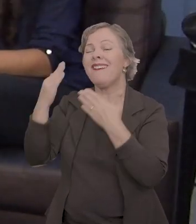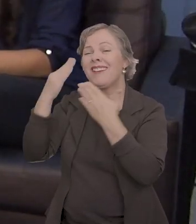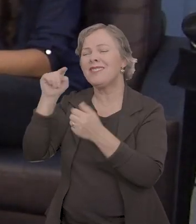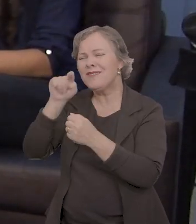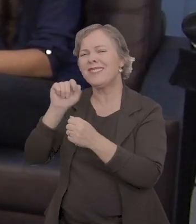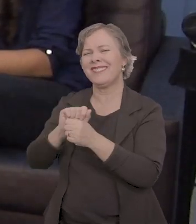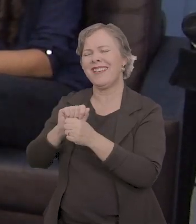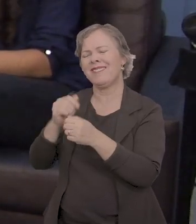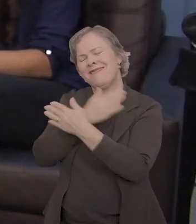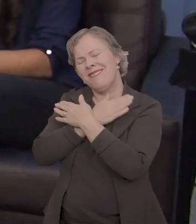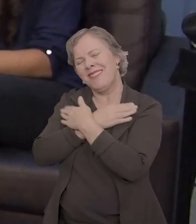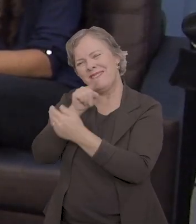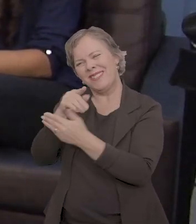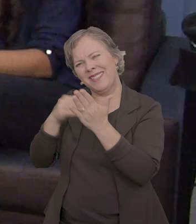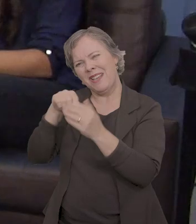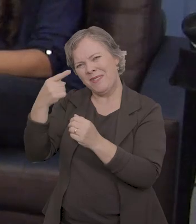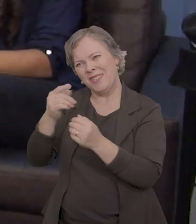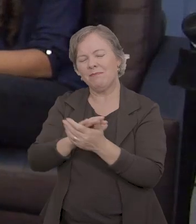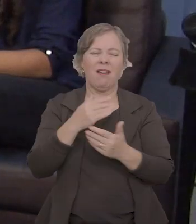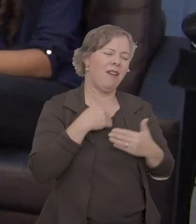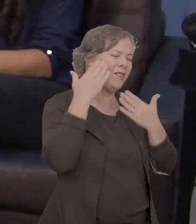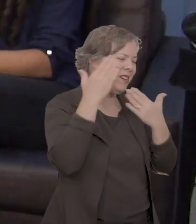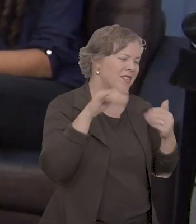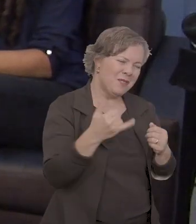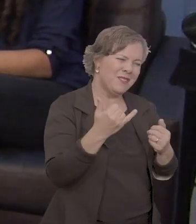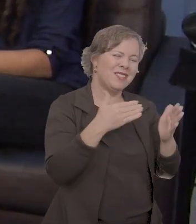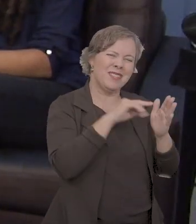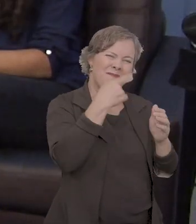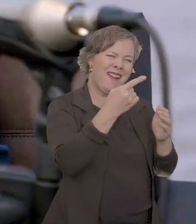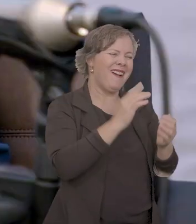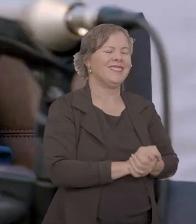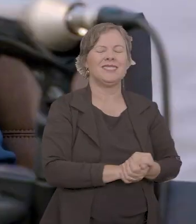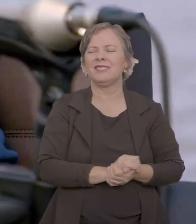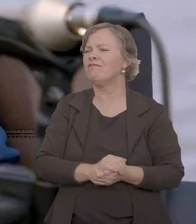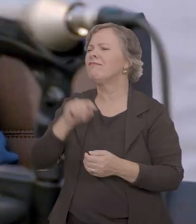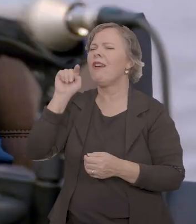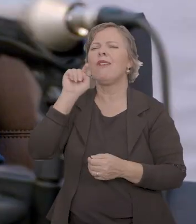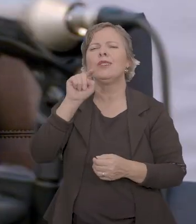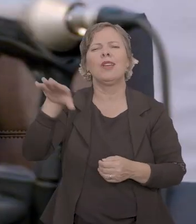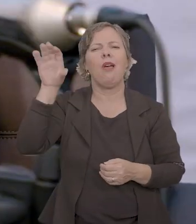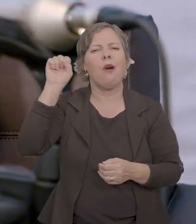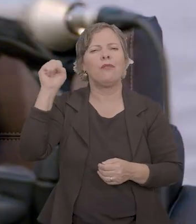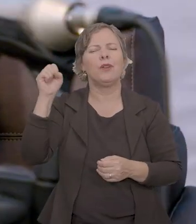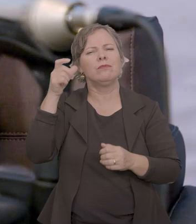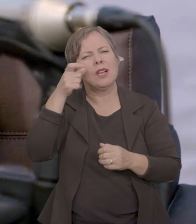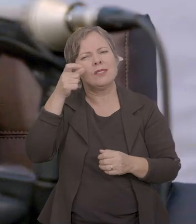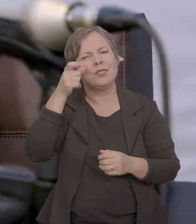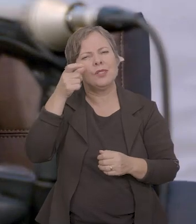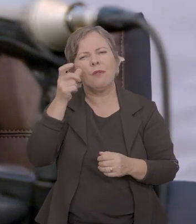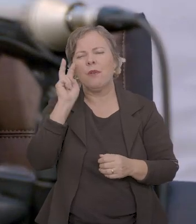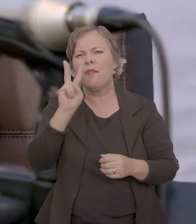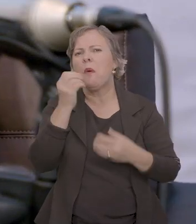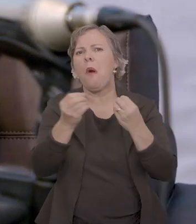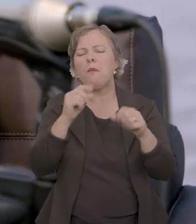agradeço demais, Guilherme. Um abraço para você e até a próxima, viu? Eu que agradeço pela oportunidade. Até mais. Você ouviu e assistiu o Momento Senac.